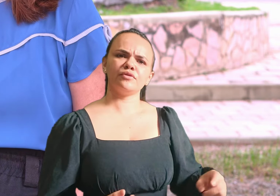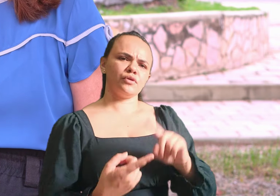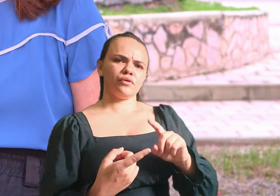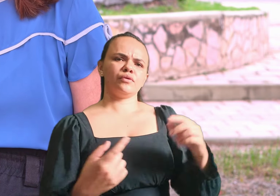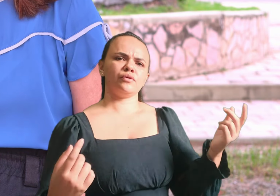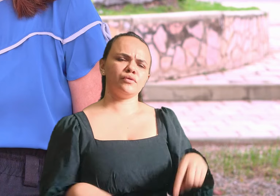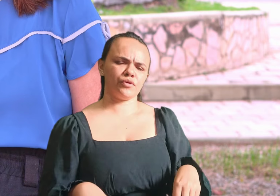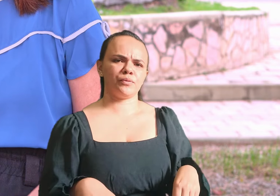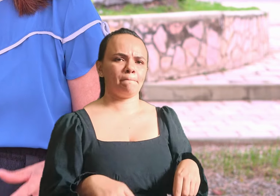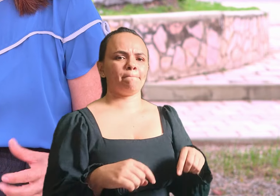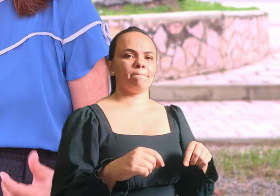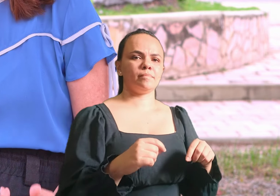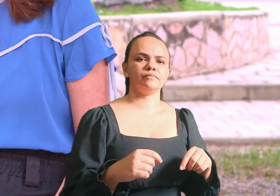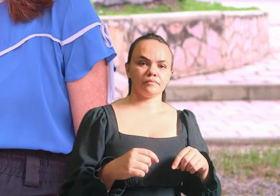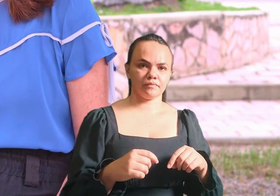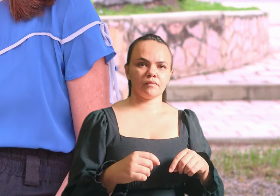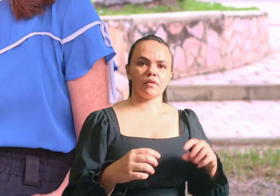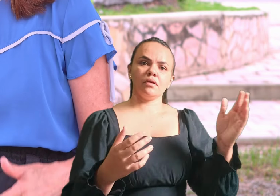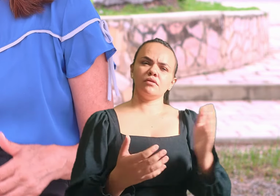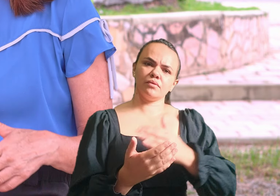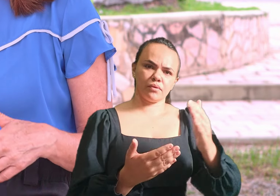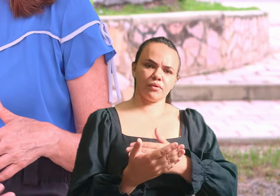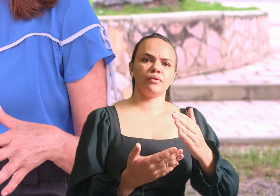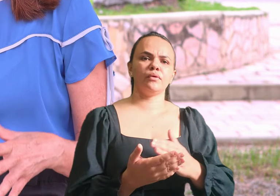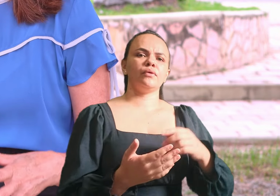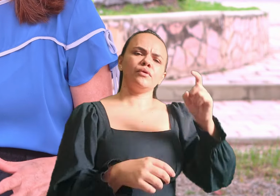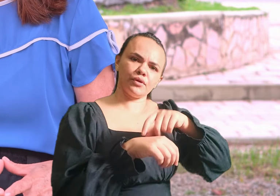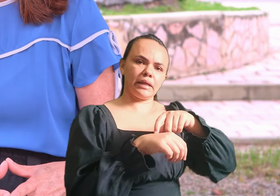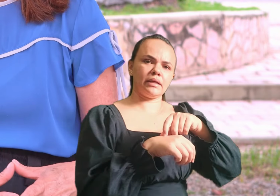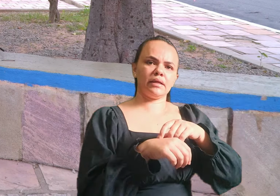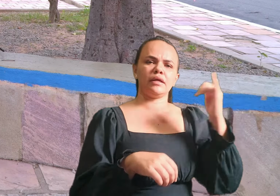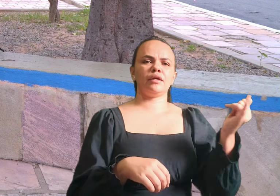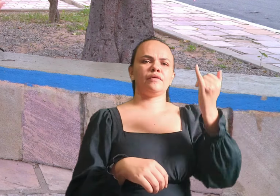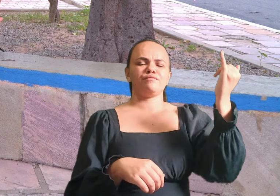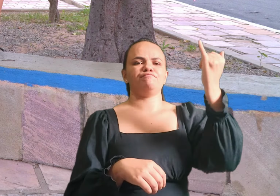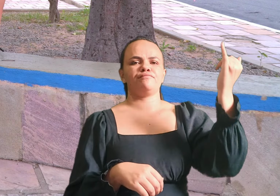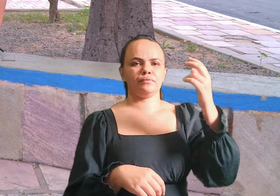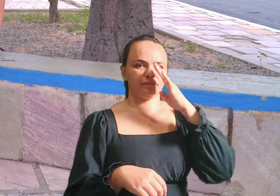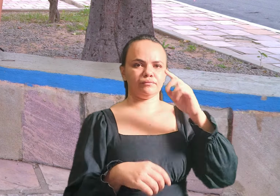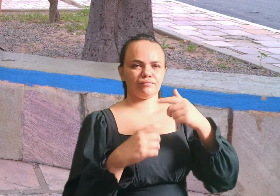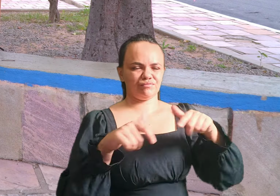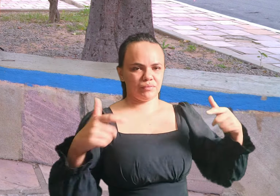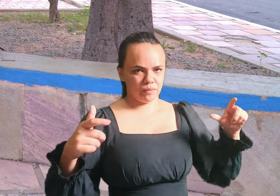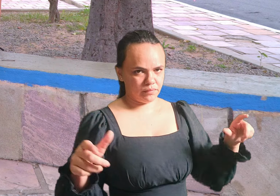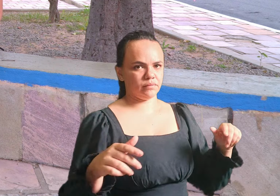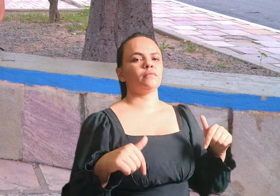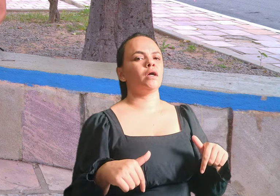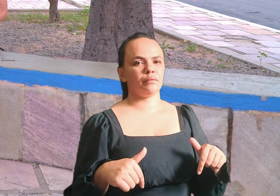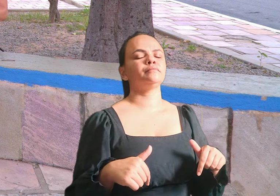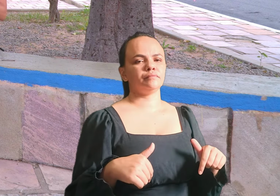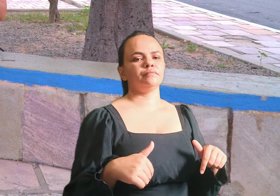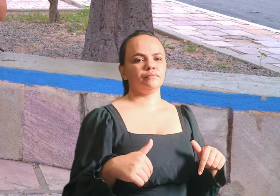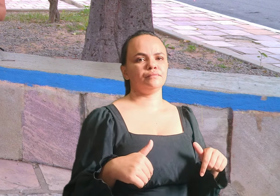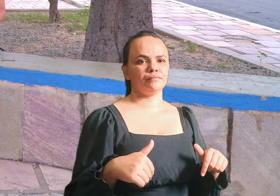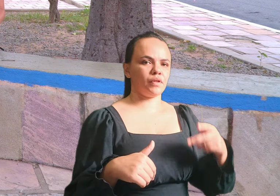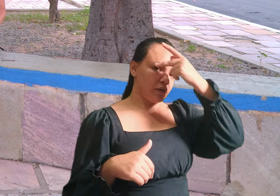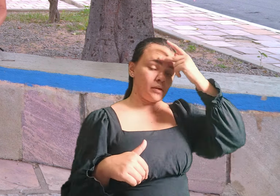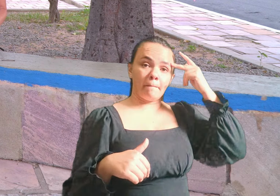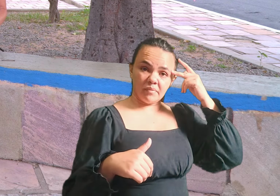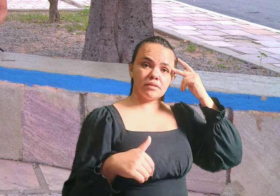culturas essas que em algum tempo foram bastante desenvolvidas aqui né pessoas que